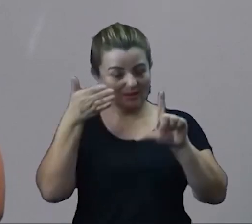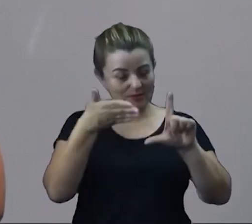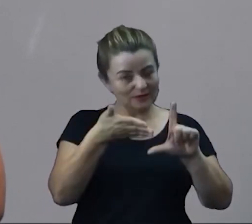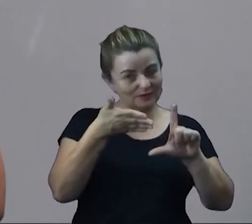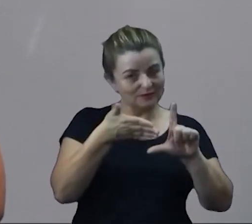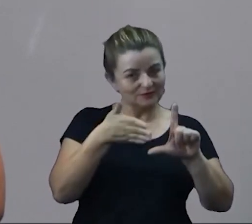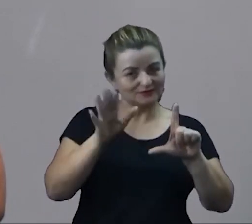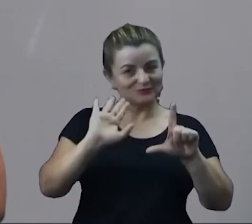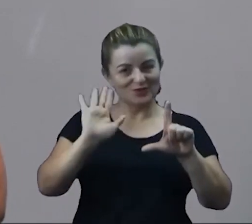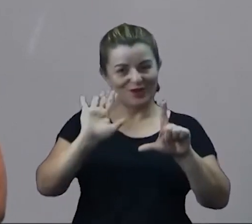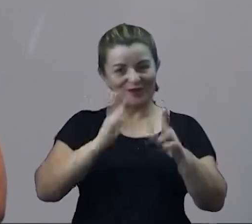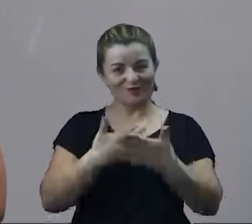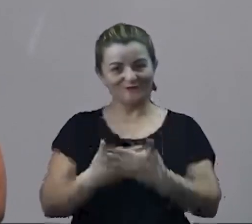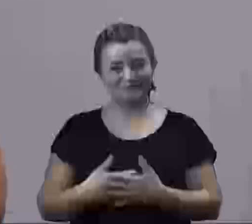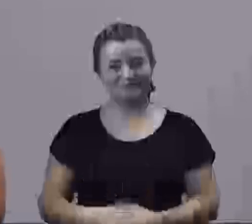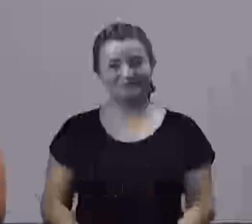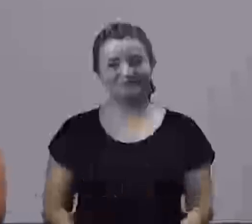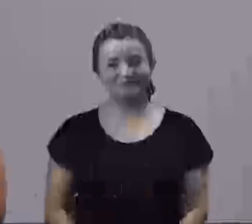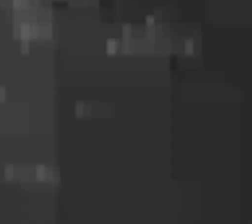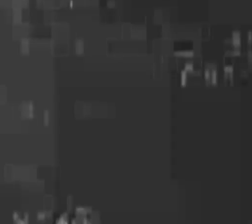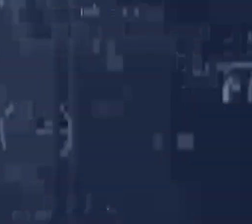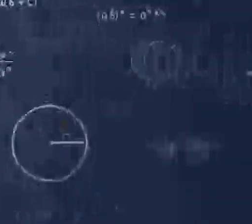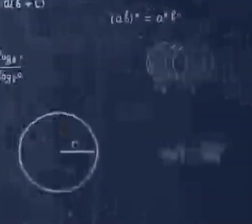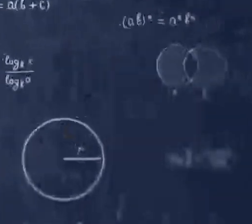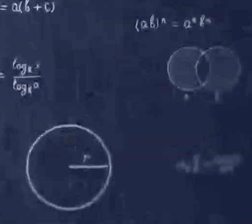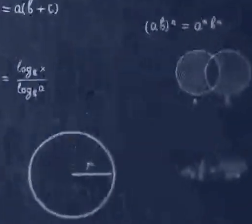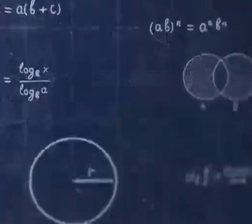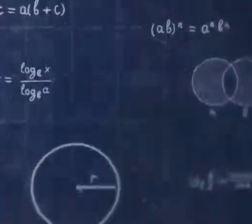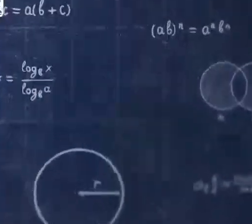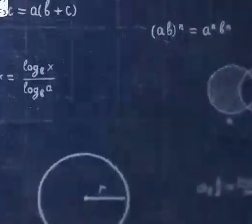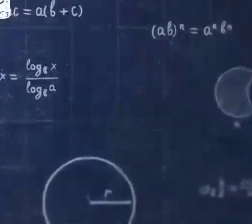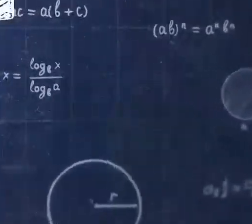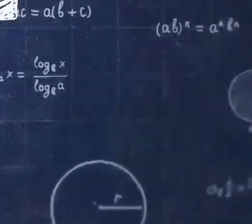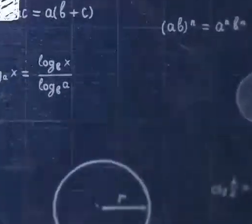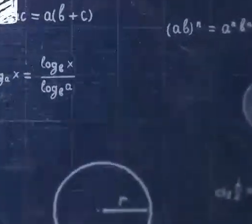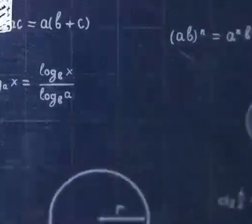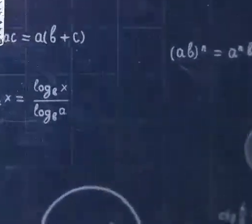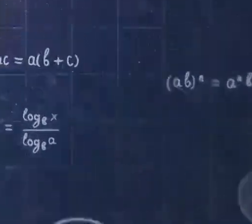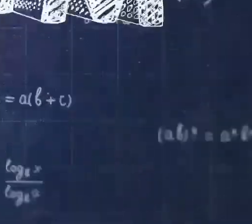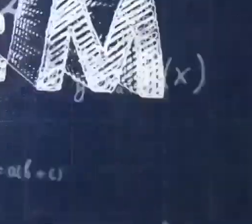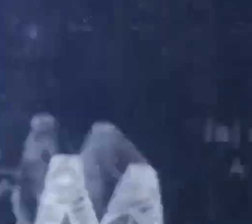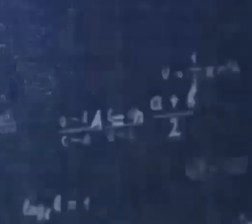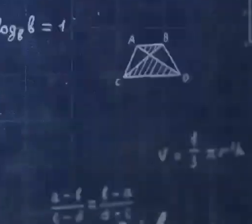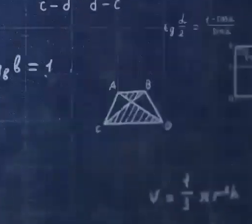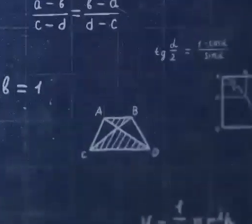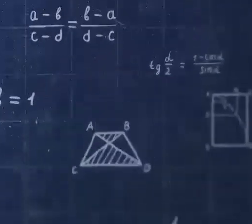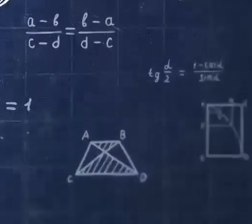Eduque. Até a próxima aula!